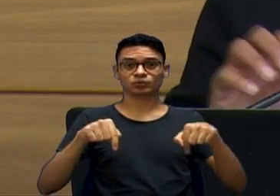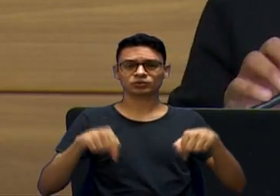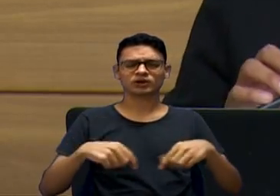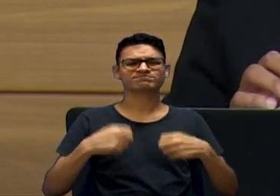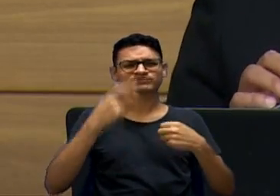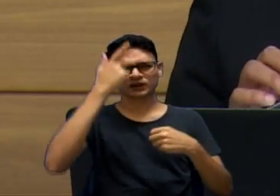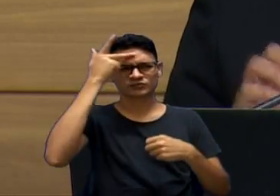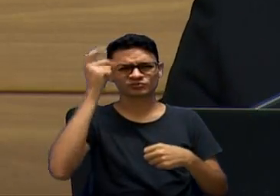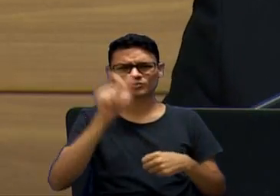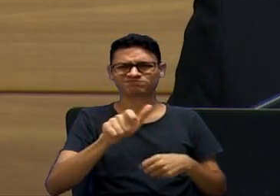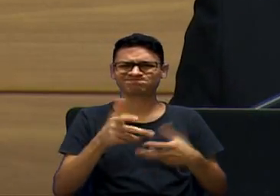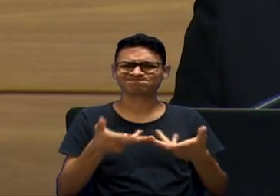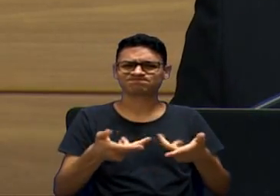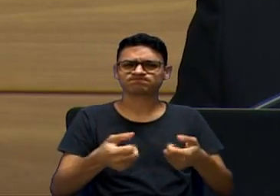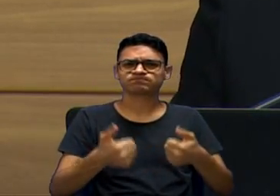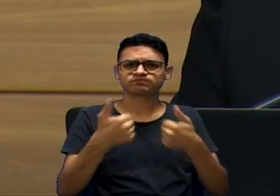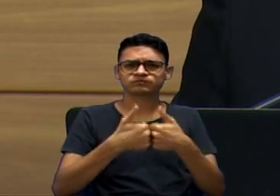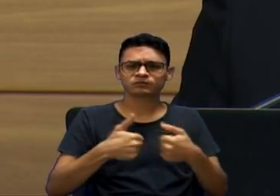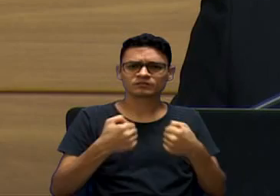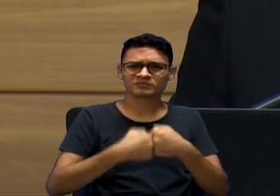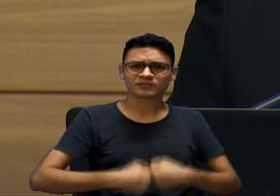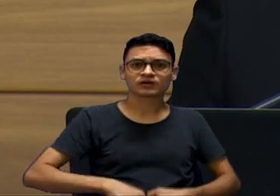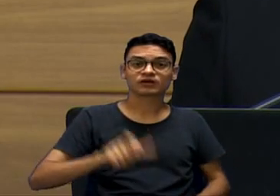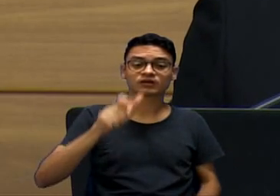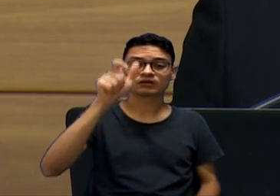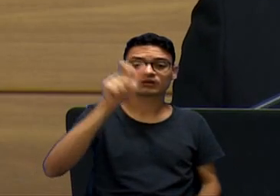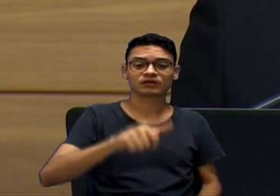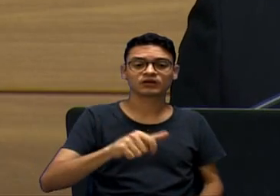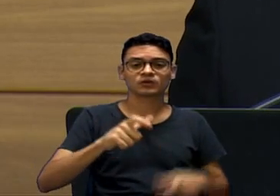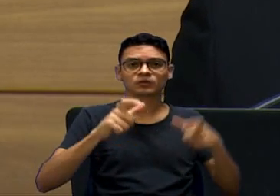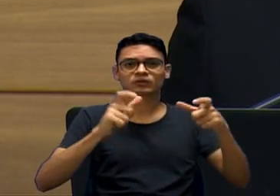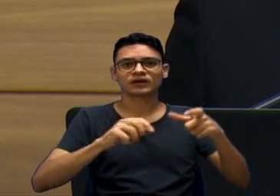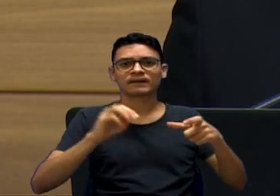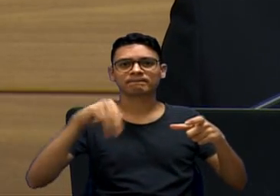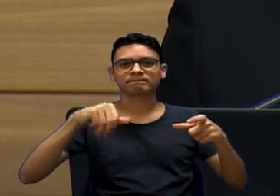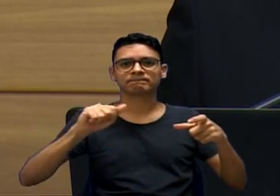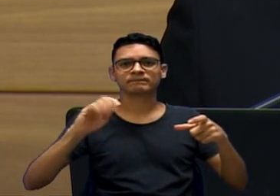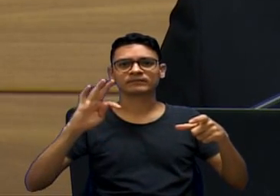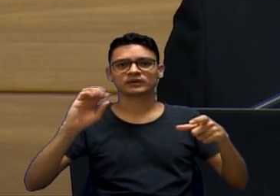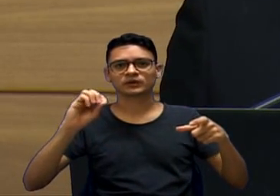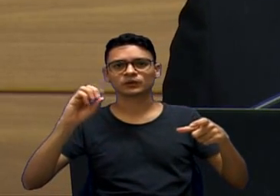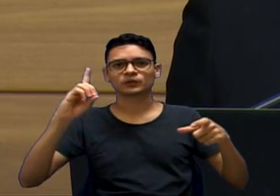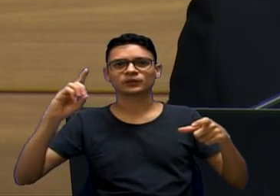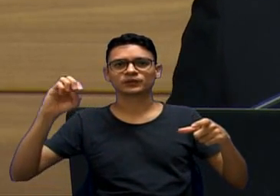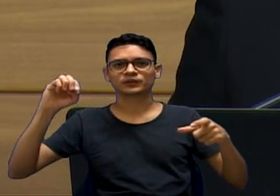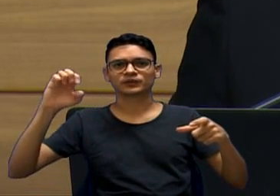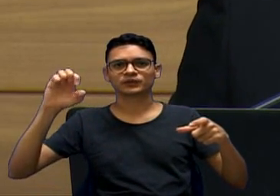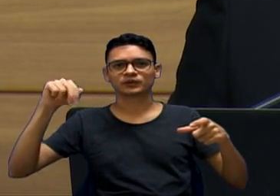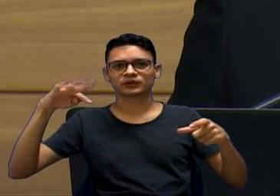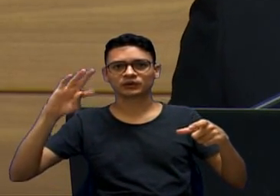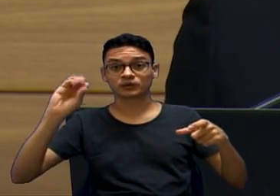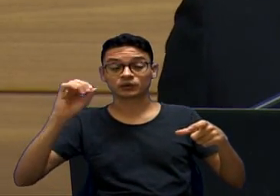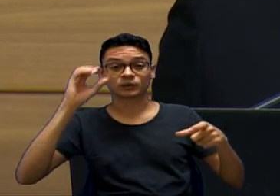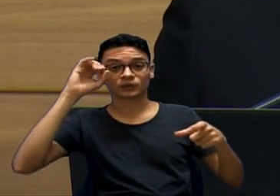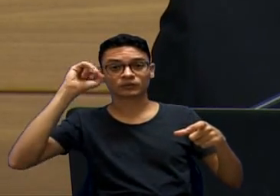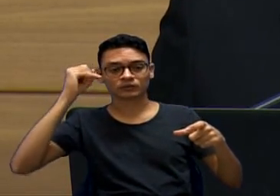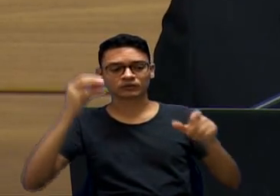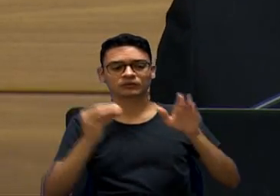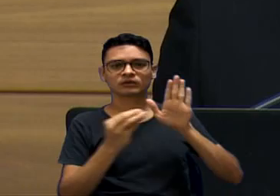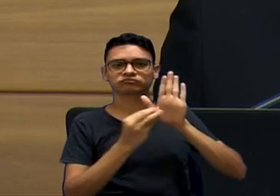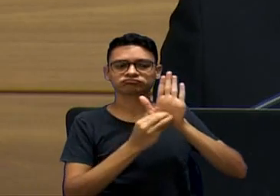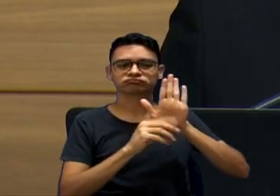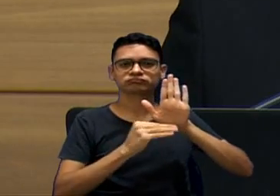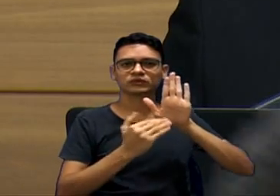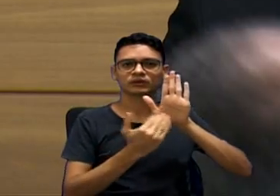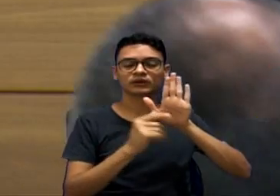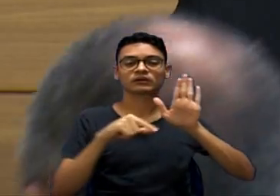lutador, liderança lá no bairro do Mato Dentro, grande parceiro, irmão. João Donizete subscreve do Cláudio Robles. Cláudio Robles, secretário,